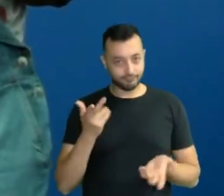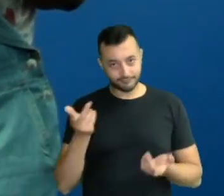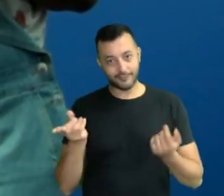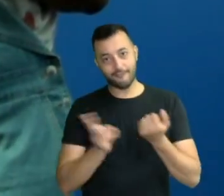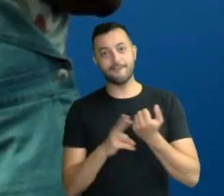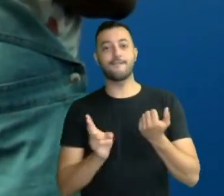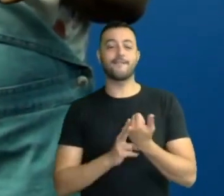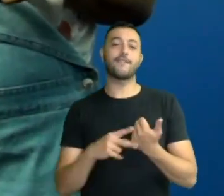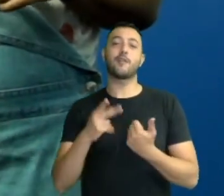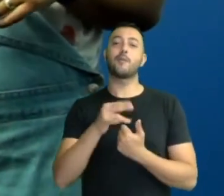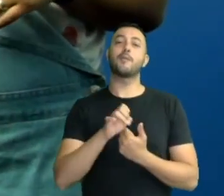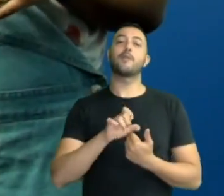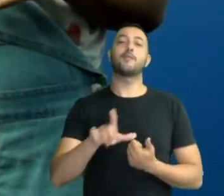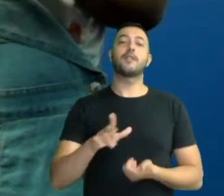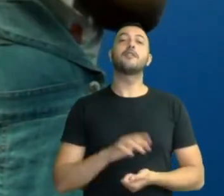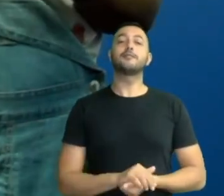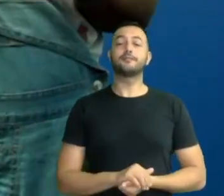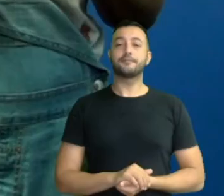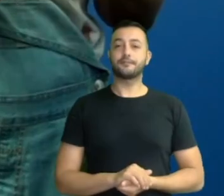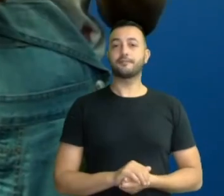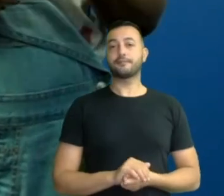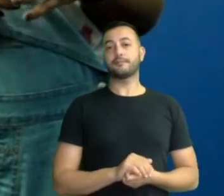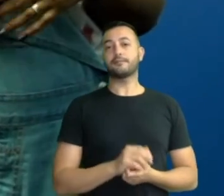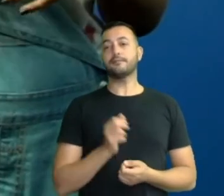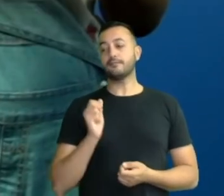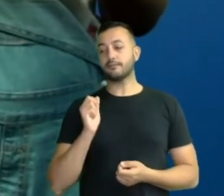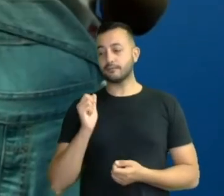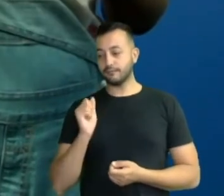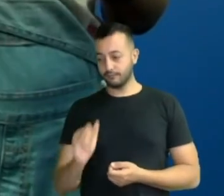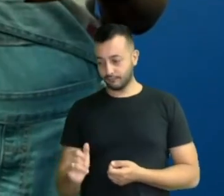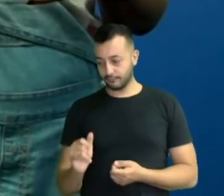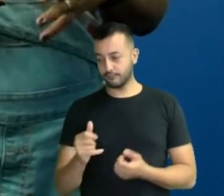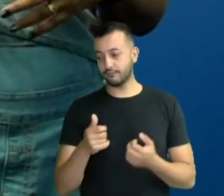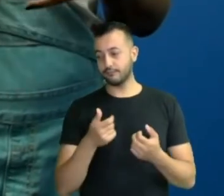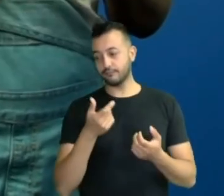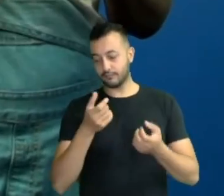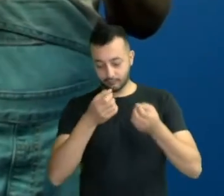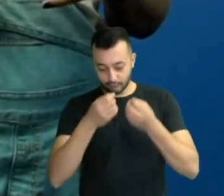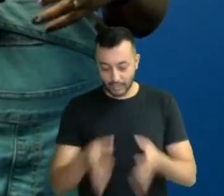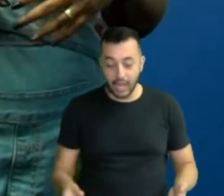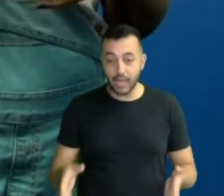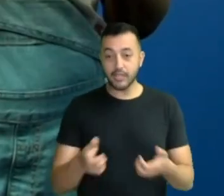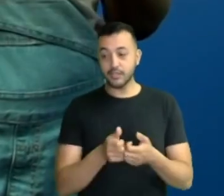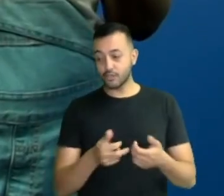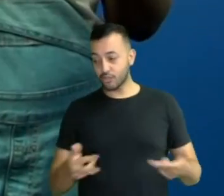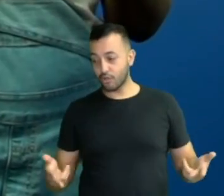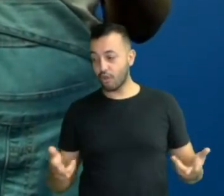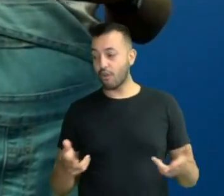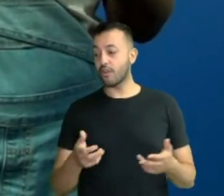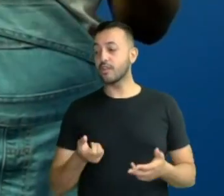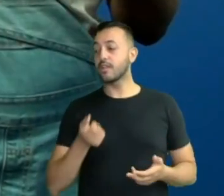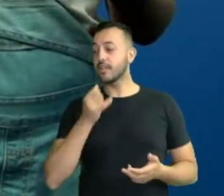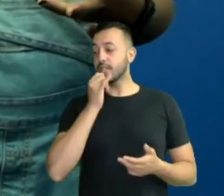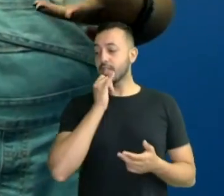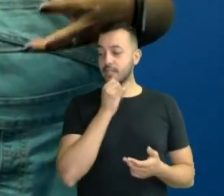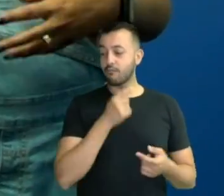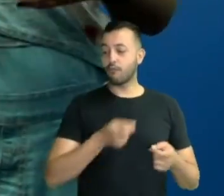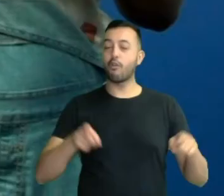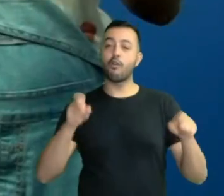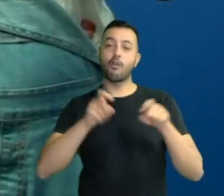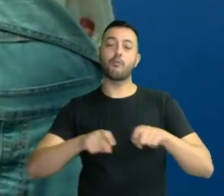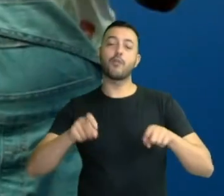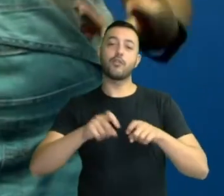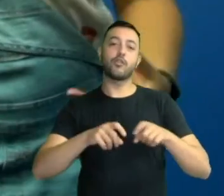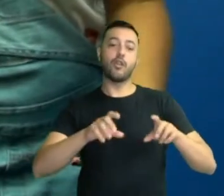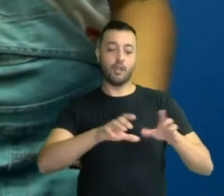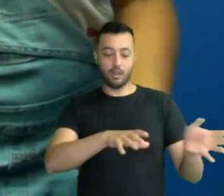verbo na sua forma pronominal. Quando se cae algo, se nos cayó la computadora al suelo.